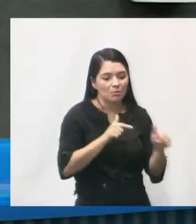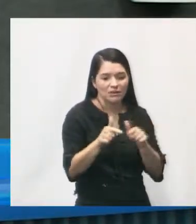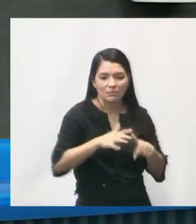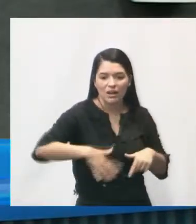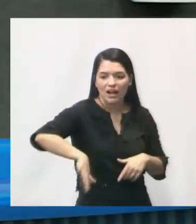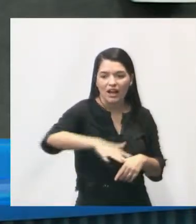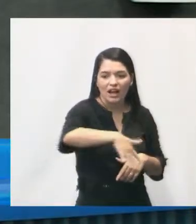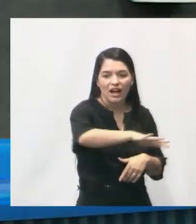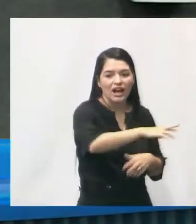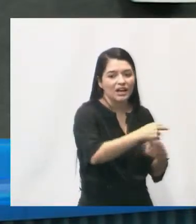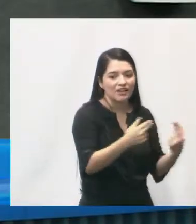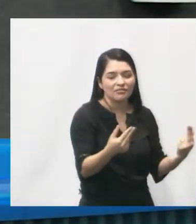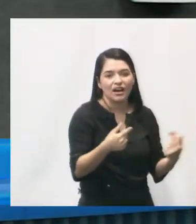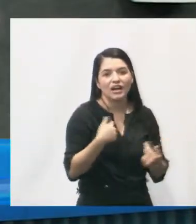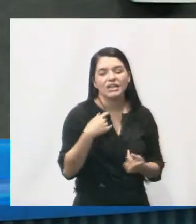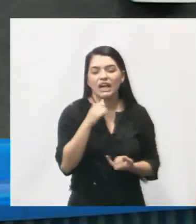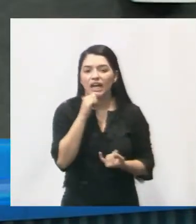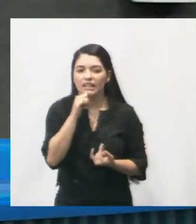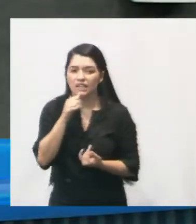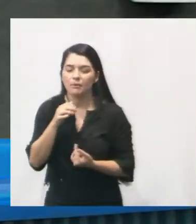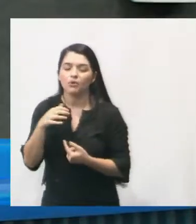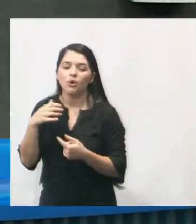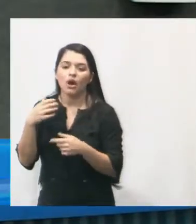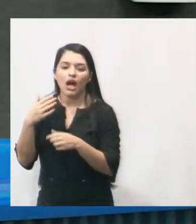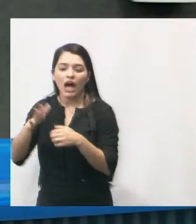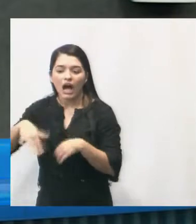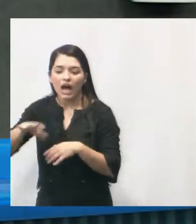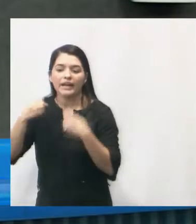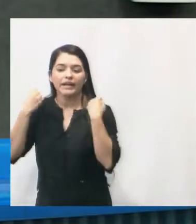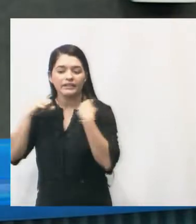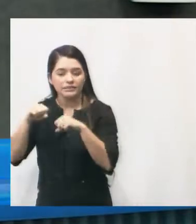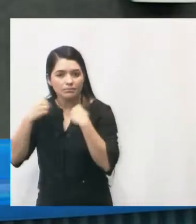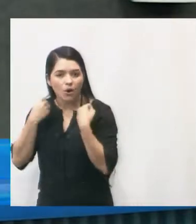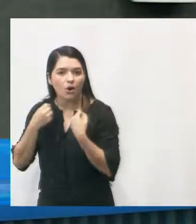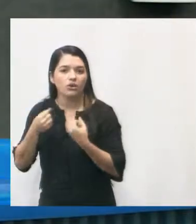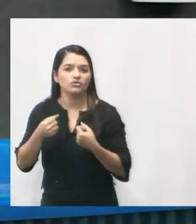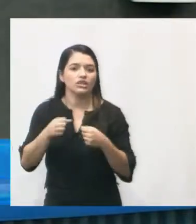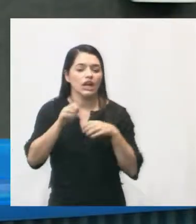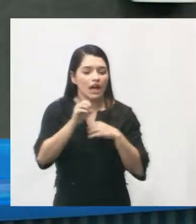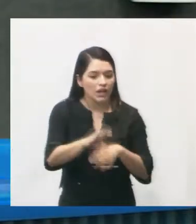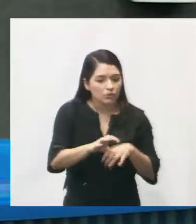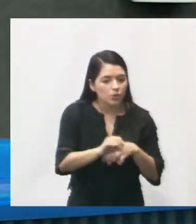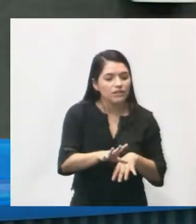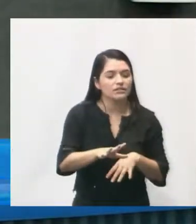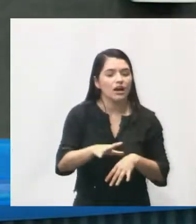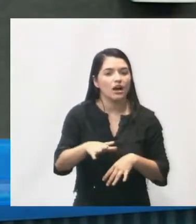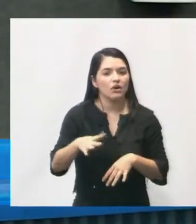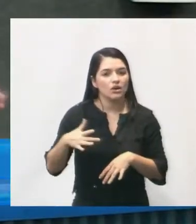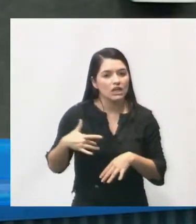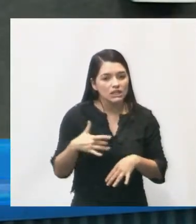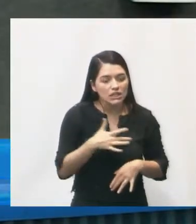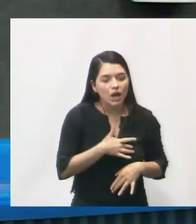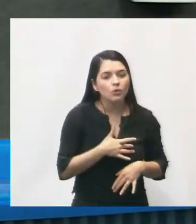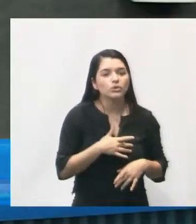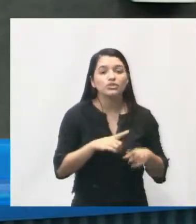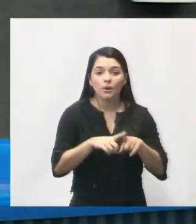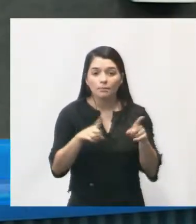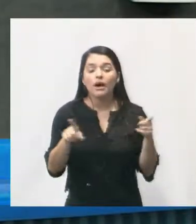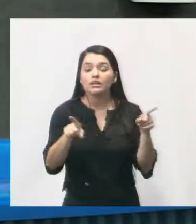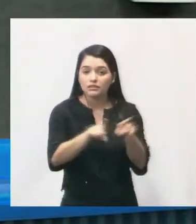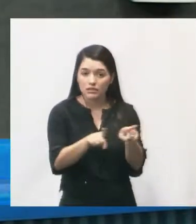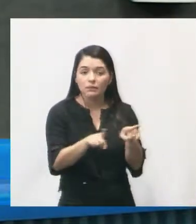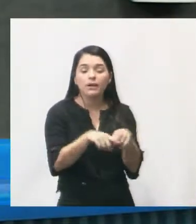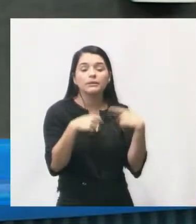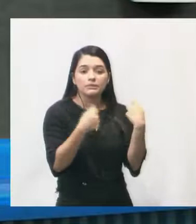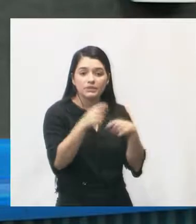trabalha na área do esporte, a gente trabalha na educação, na saúde, mas nós temos que se preocupar com os comerciantes. Vitória é uma região rica de comércio.